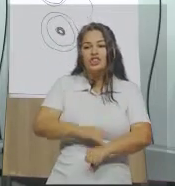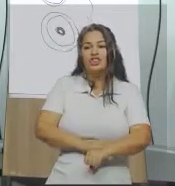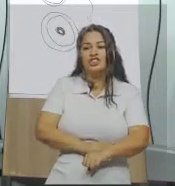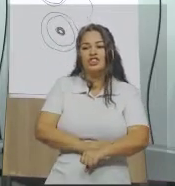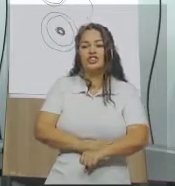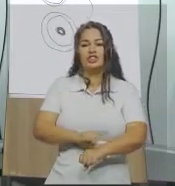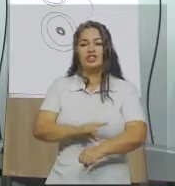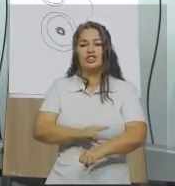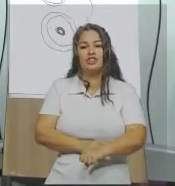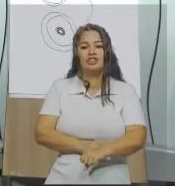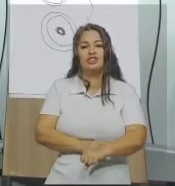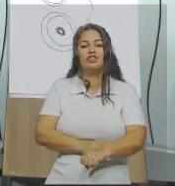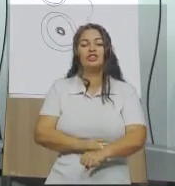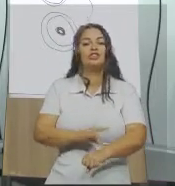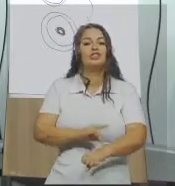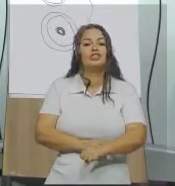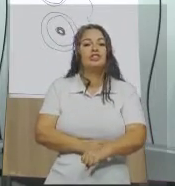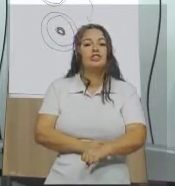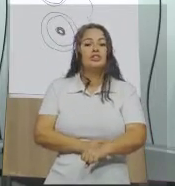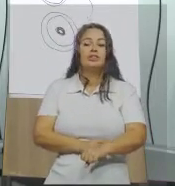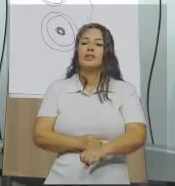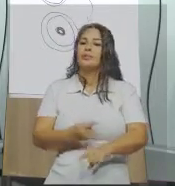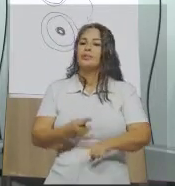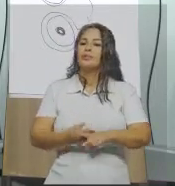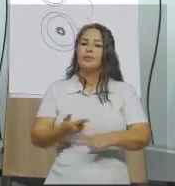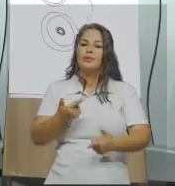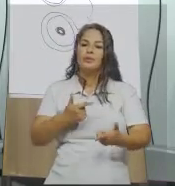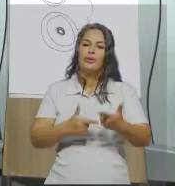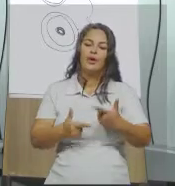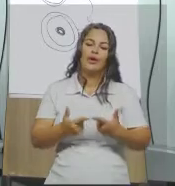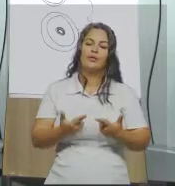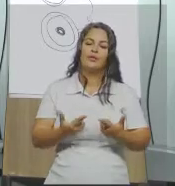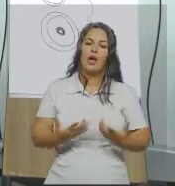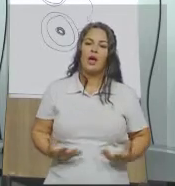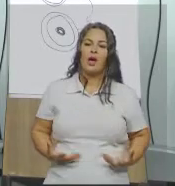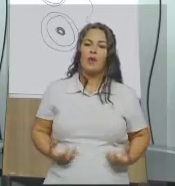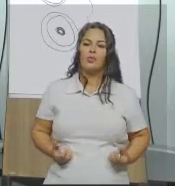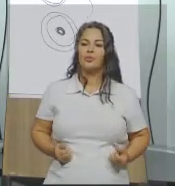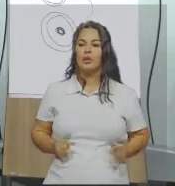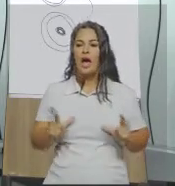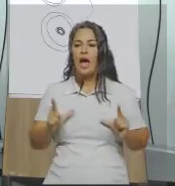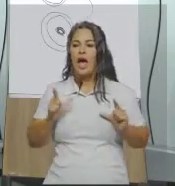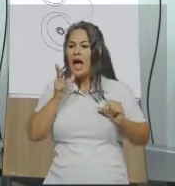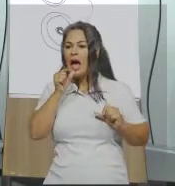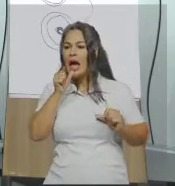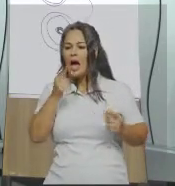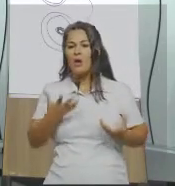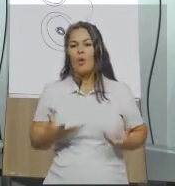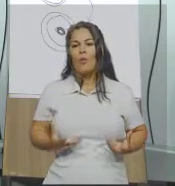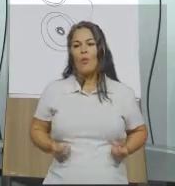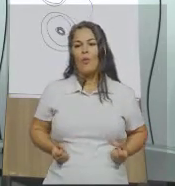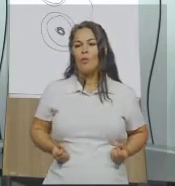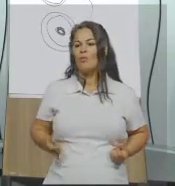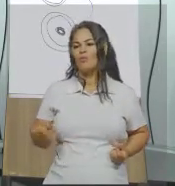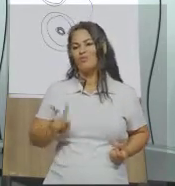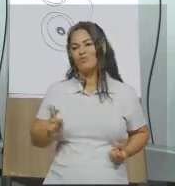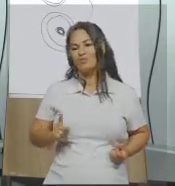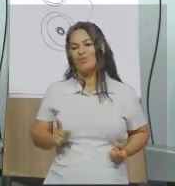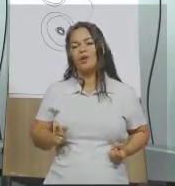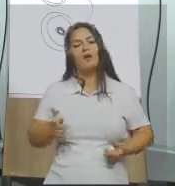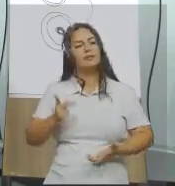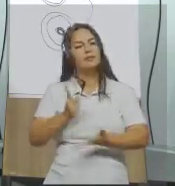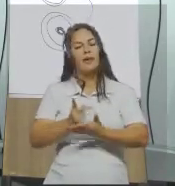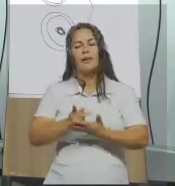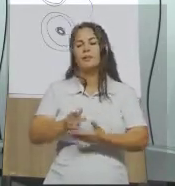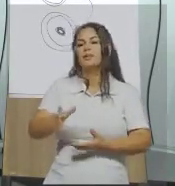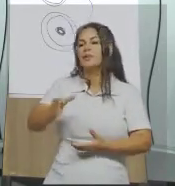urina, porque ela não absorve água. Então ela urina demais, ela sente sede demais, então ela tem que tomar muita água. E isso